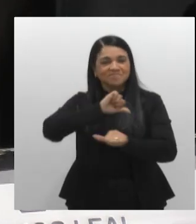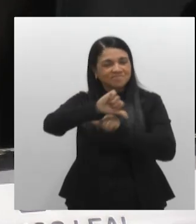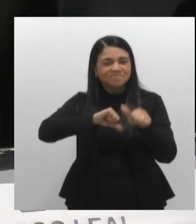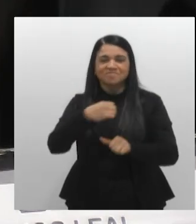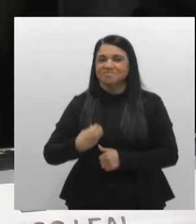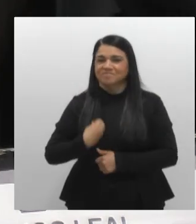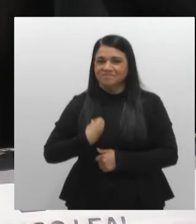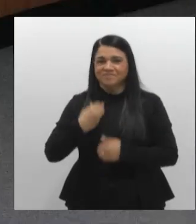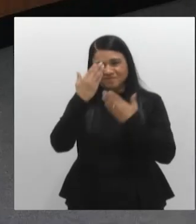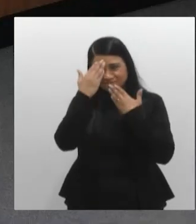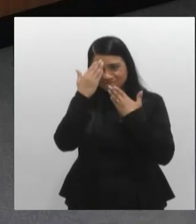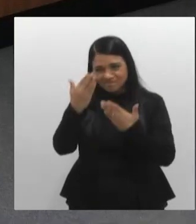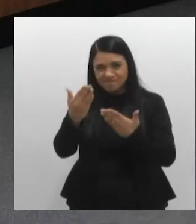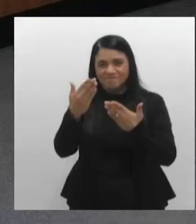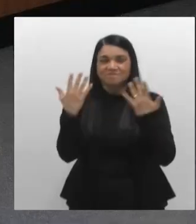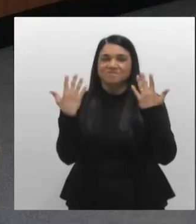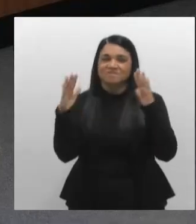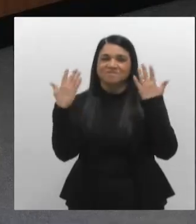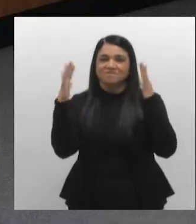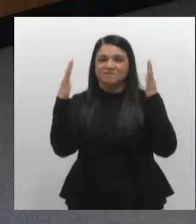Muito obrigado.